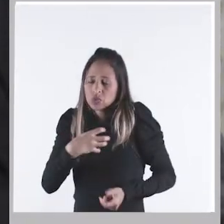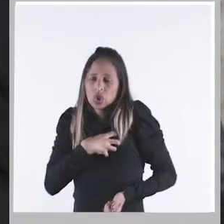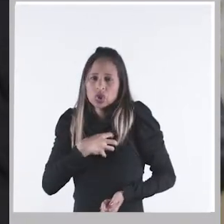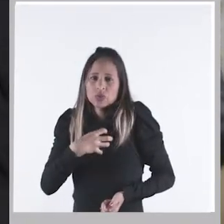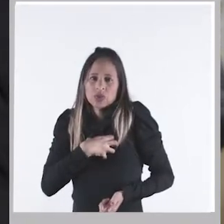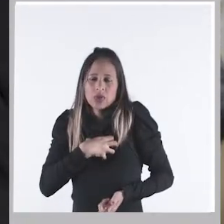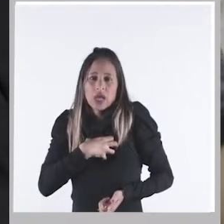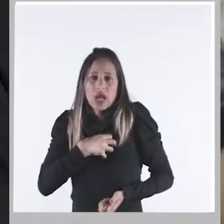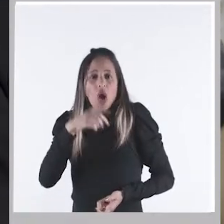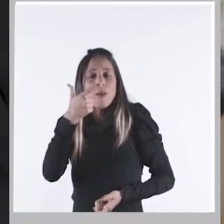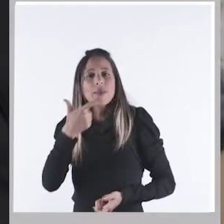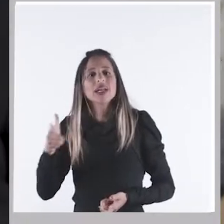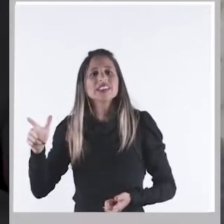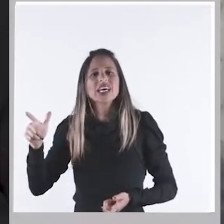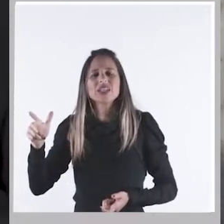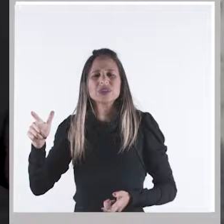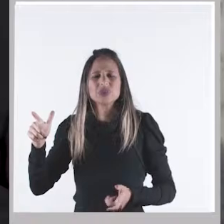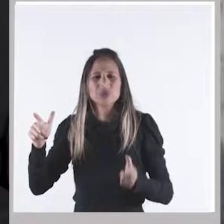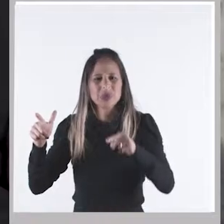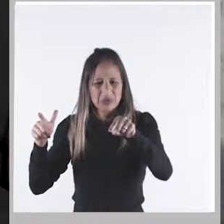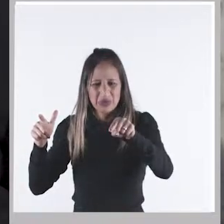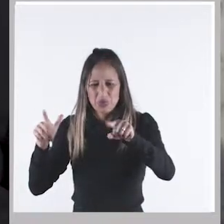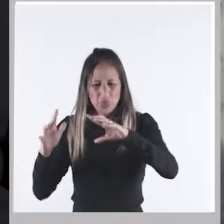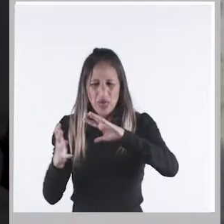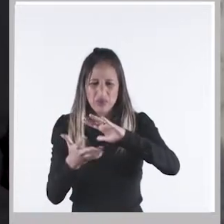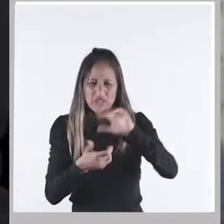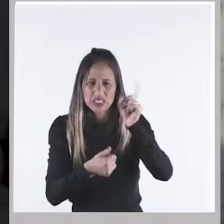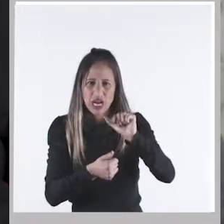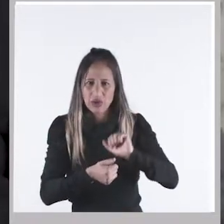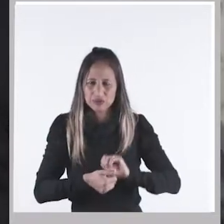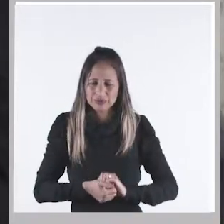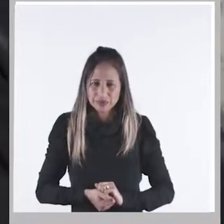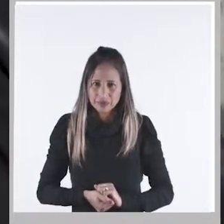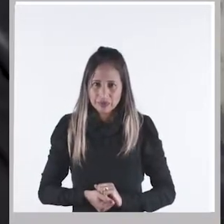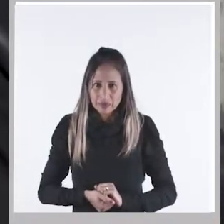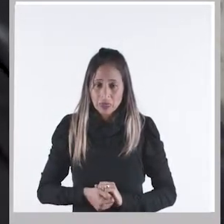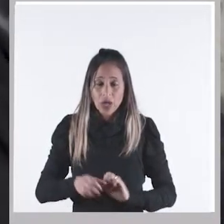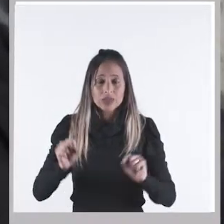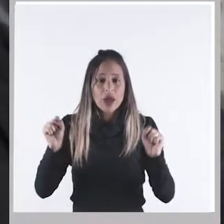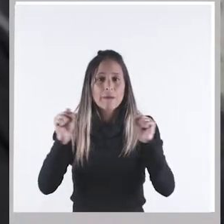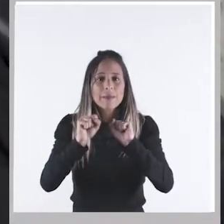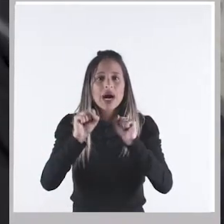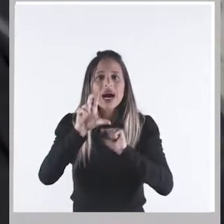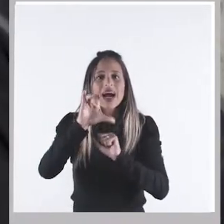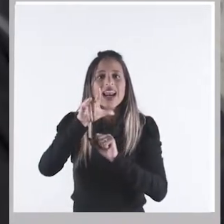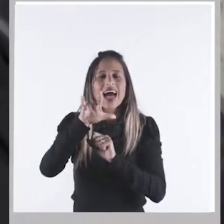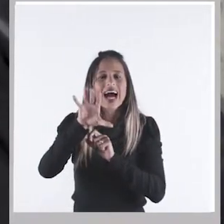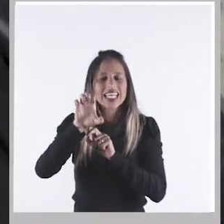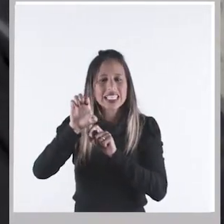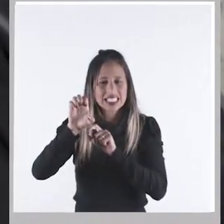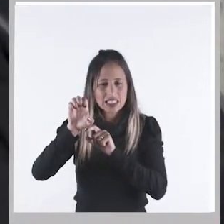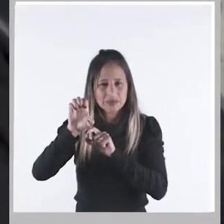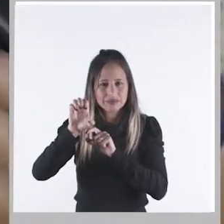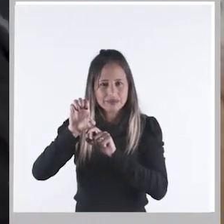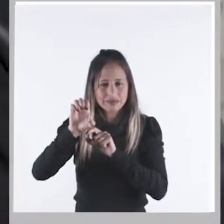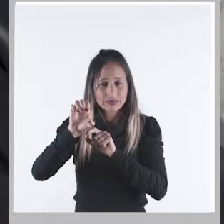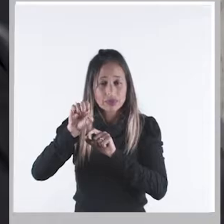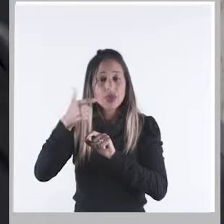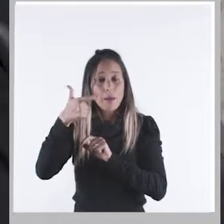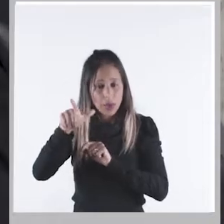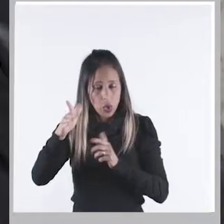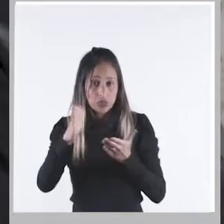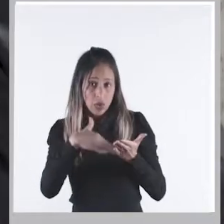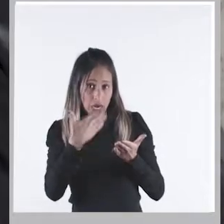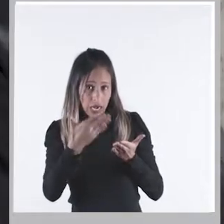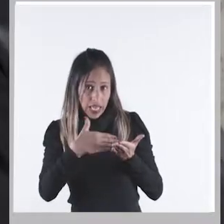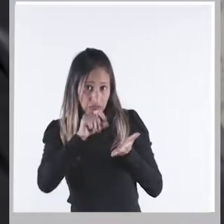né? É uma literatura... Essa literatura não é universal, né? Eu tenho paixão por Clarice Lispector, né? O próximo livro que